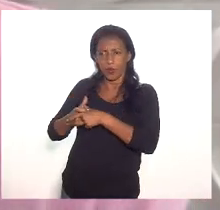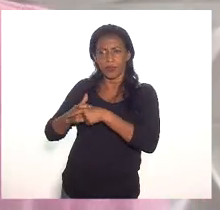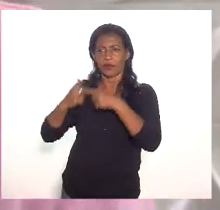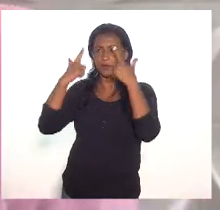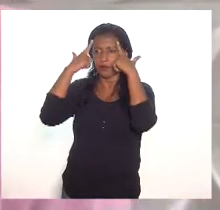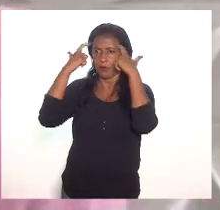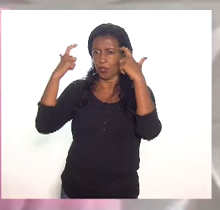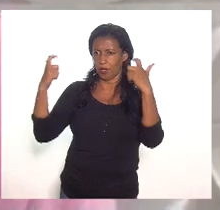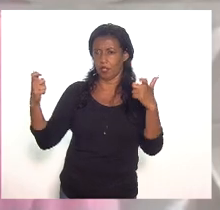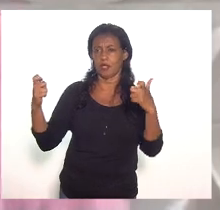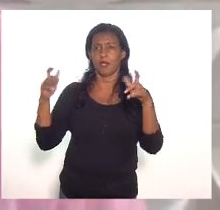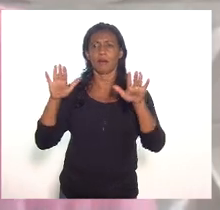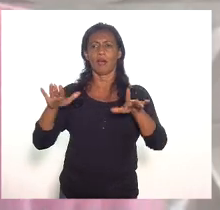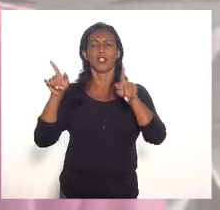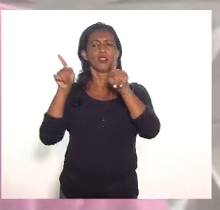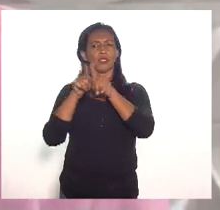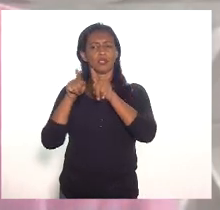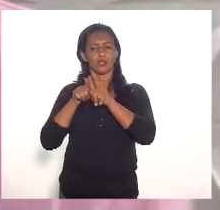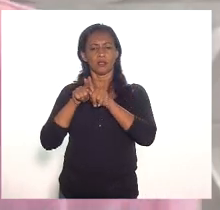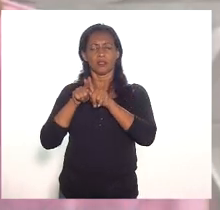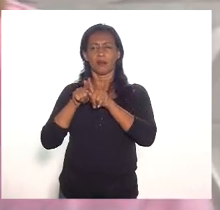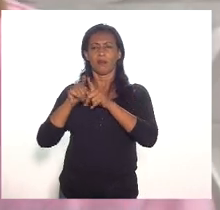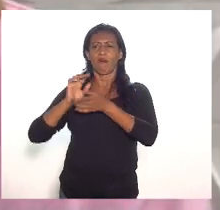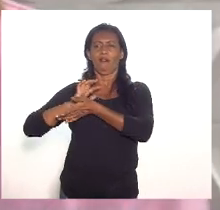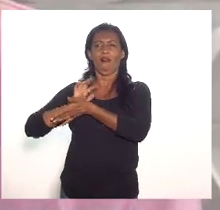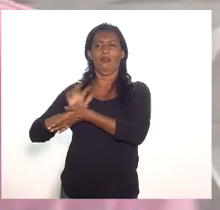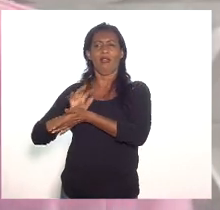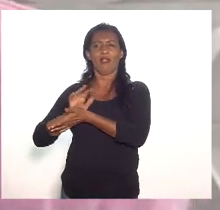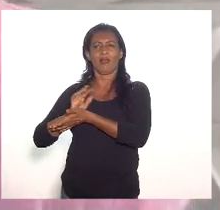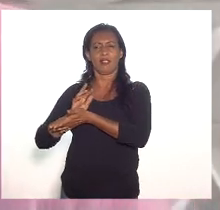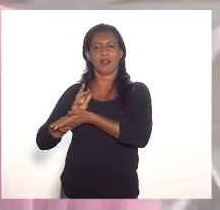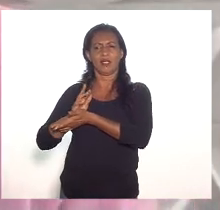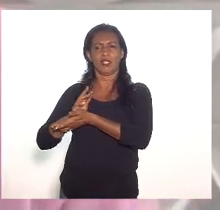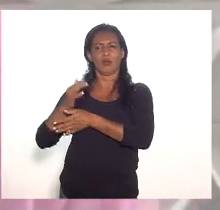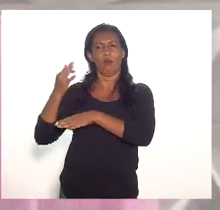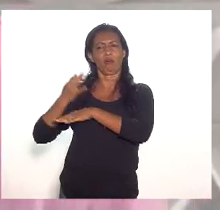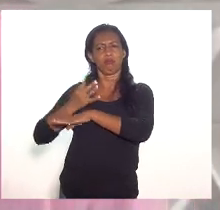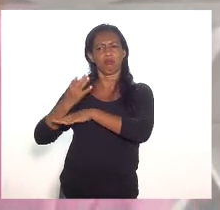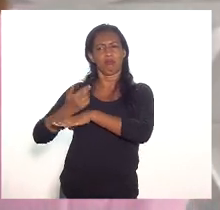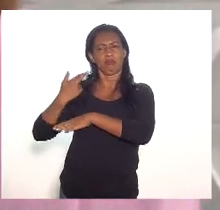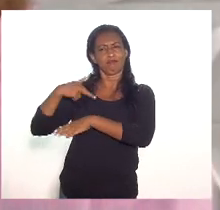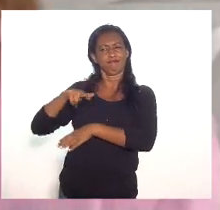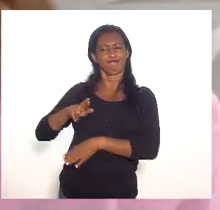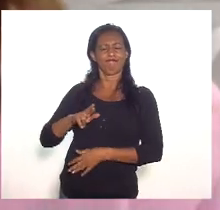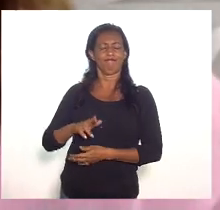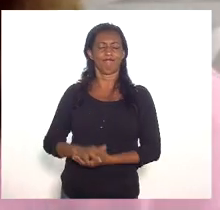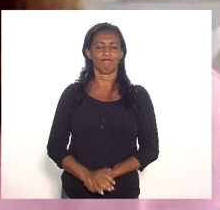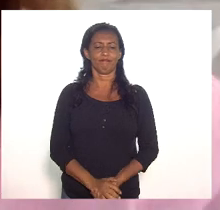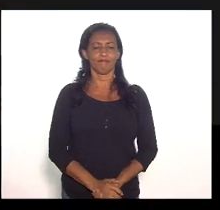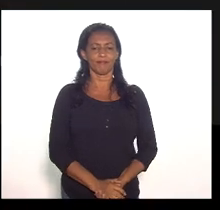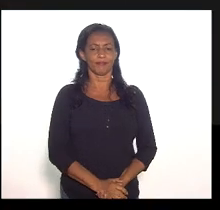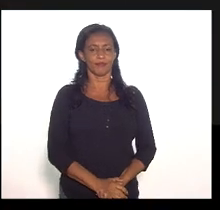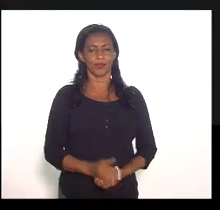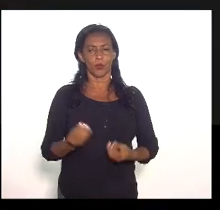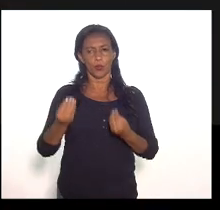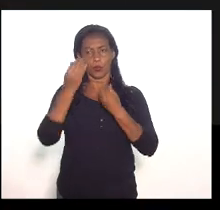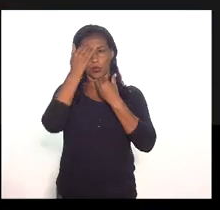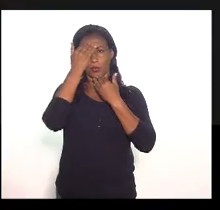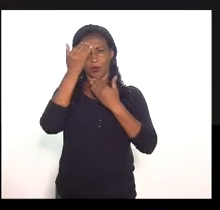violência, mas também com o enfrentamento do racismo, da intolerância e do preconceito. Muito obrigada, presidente.